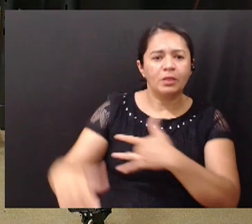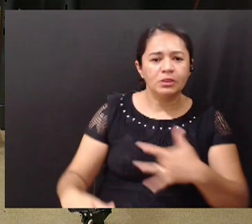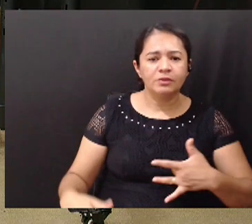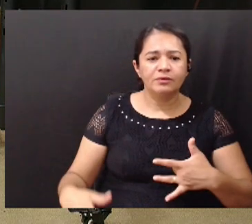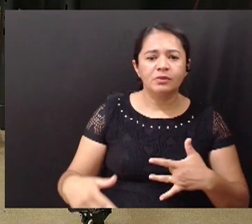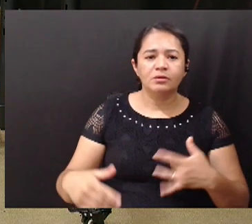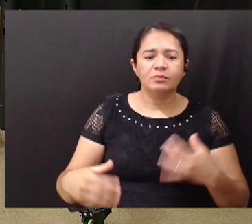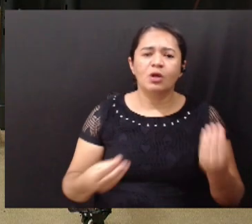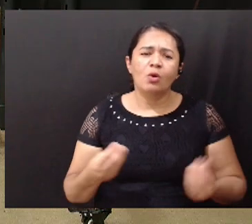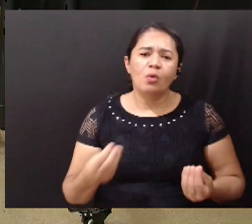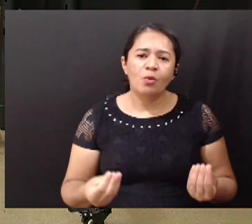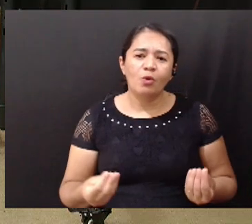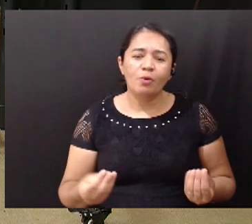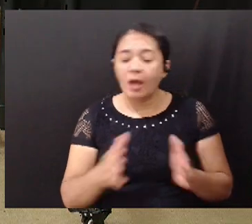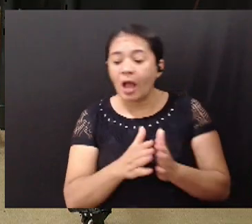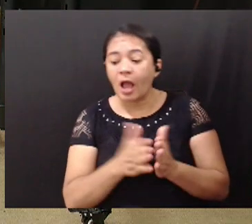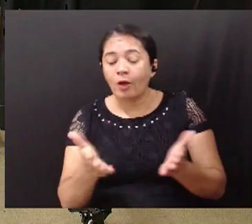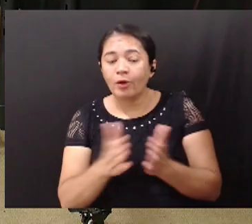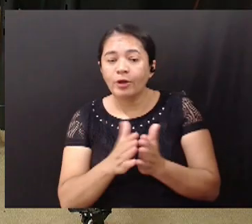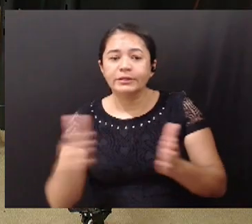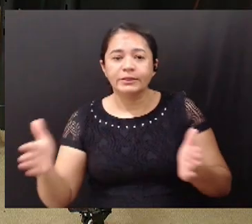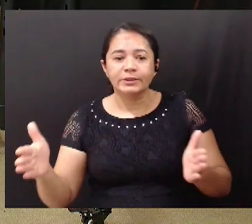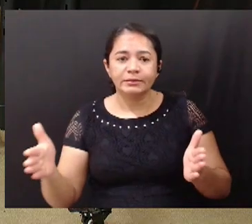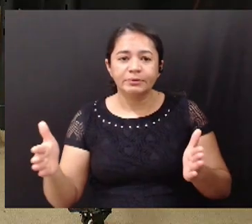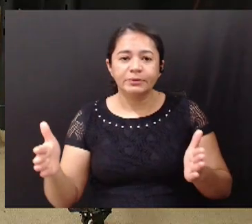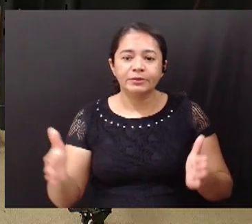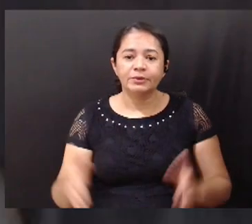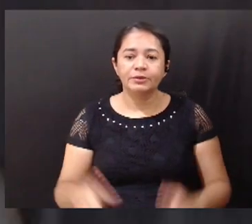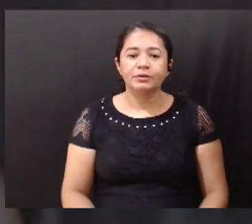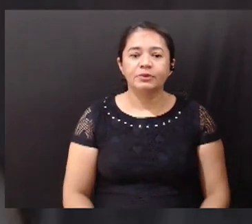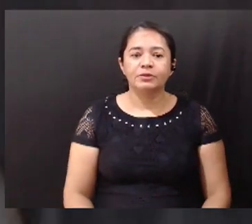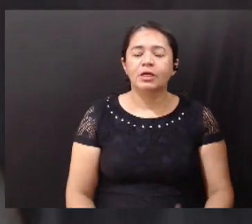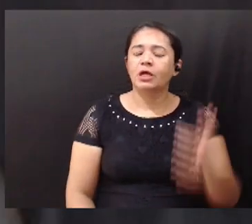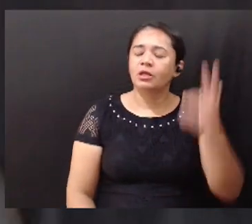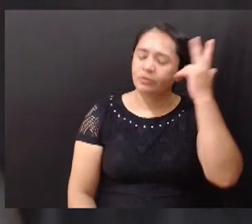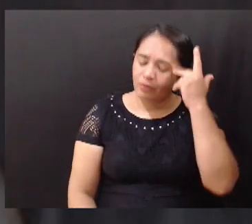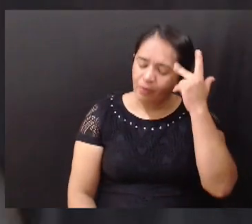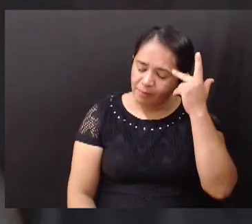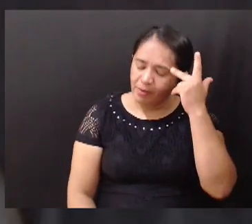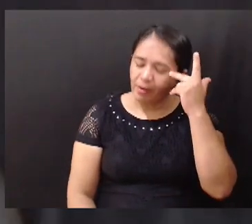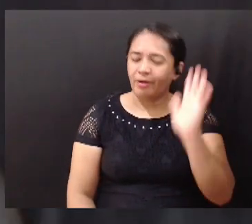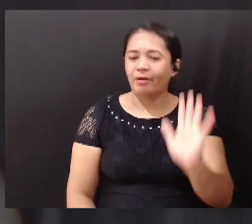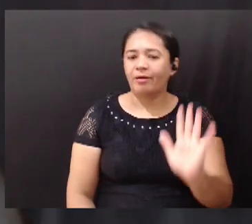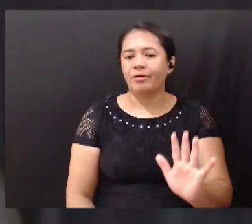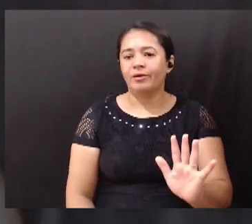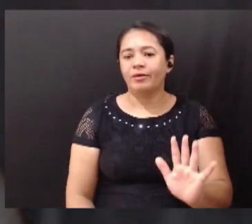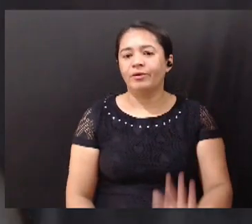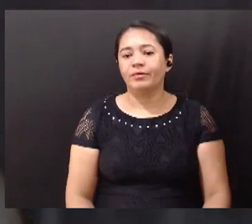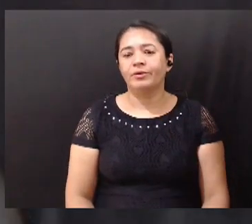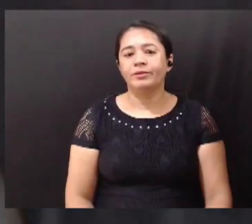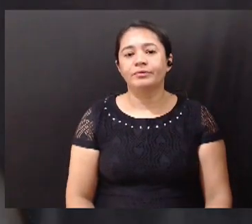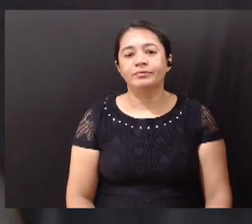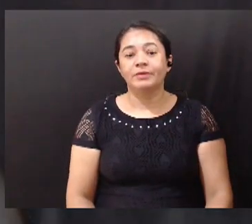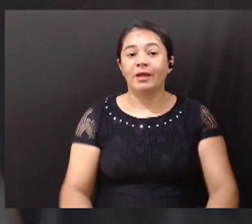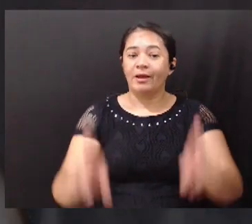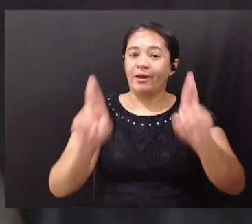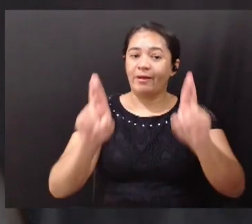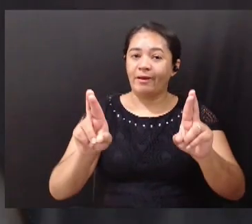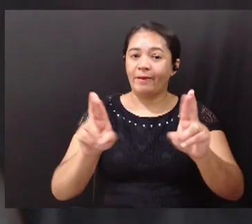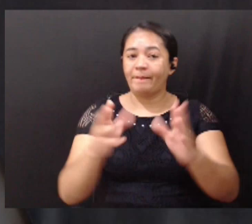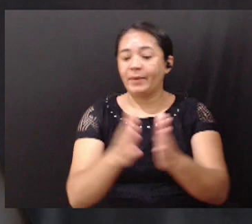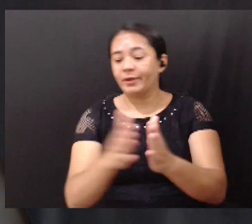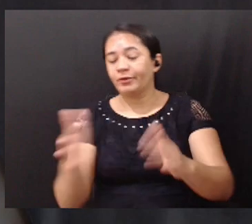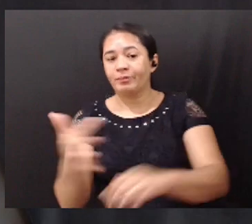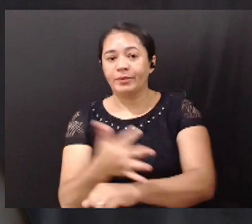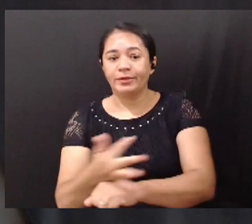nessa fase? Vamos lá, Vanessa. Faz parte. Faz parte, né? A expectativa das férias é muito grande, Sim,